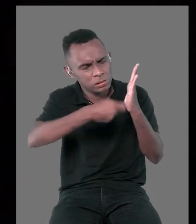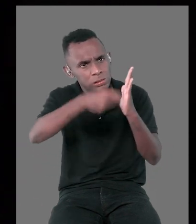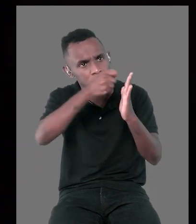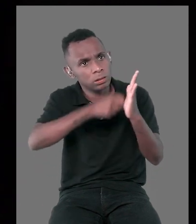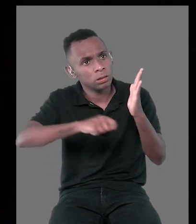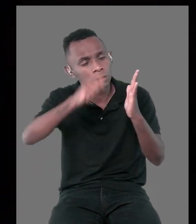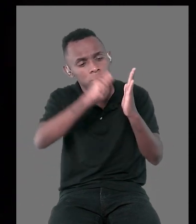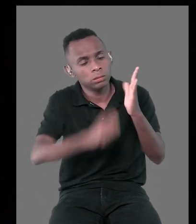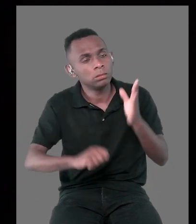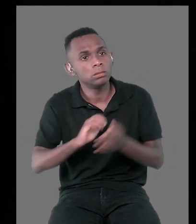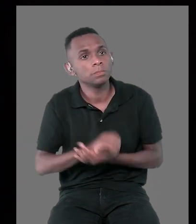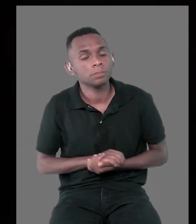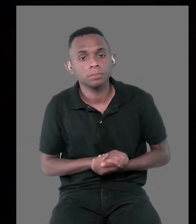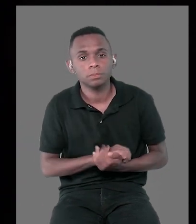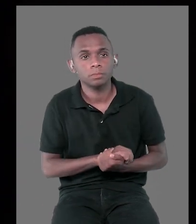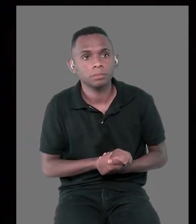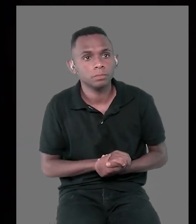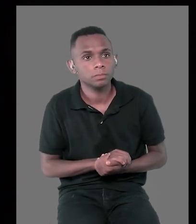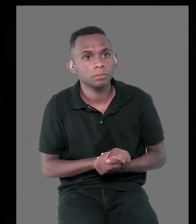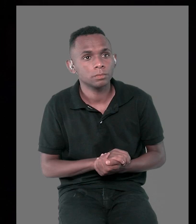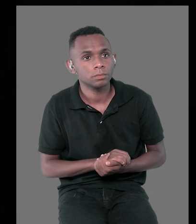E a